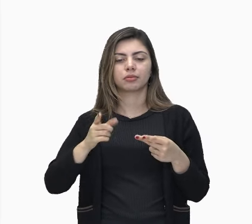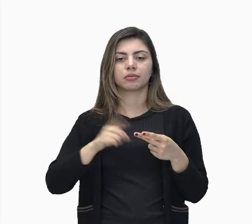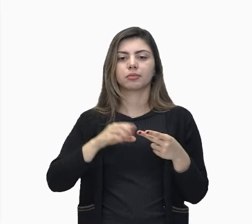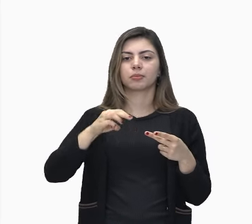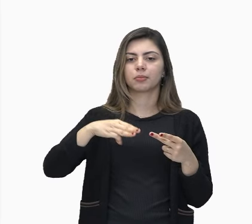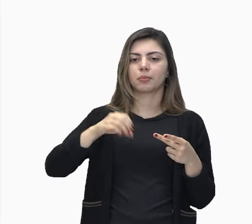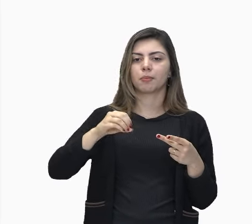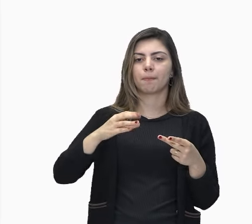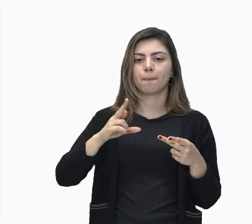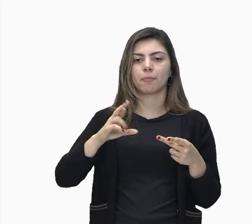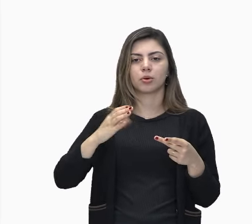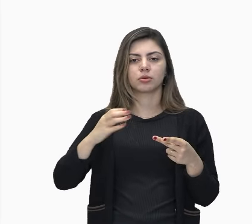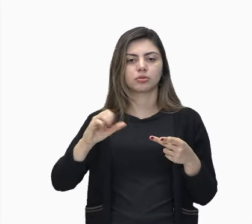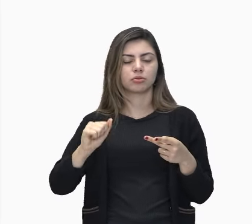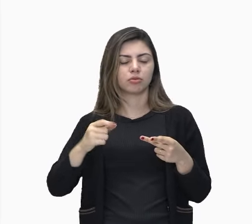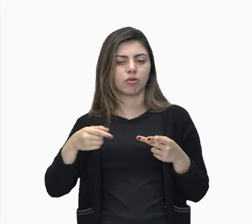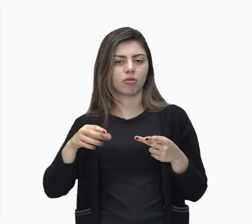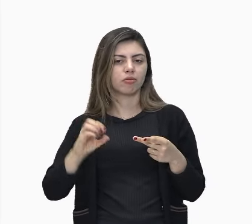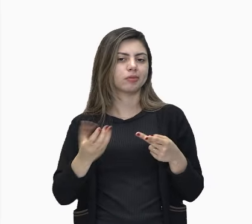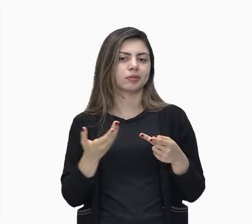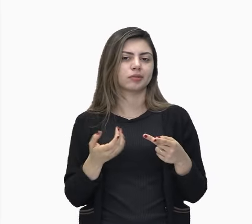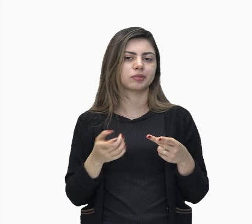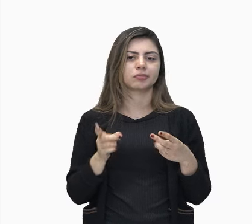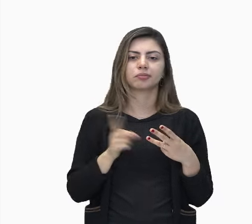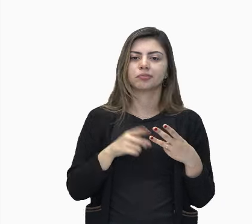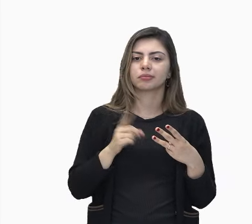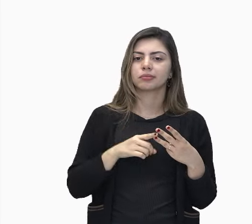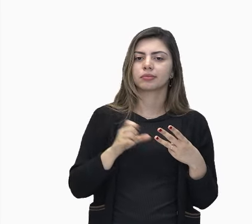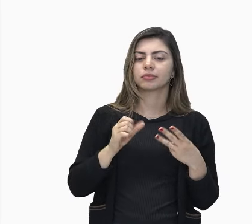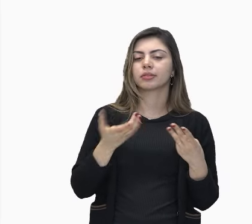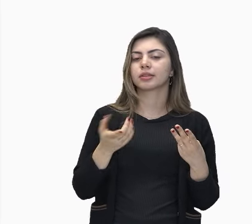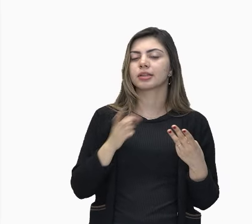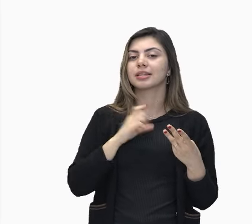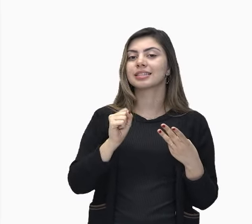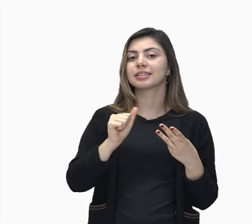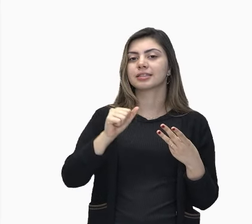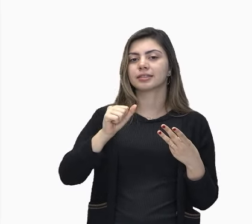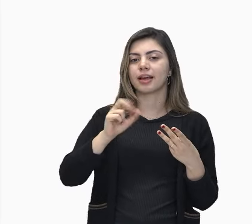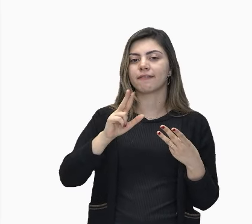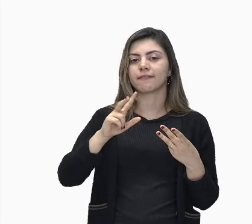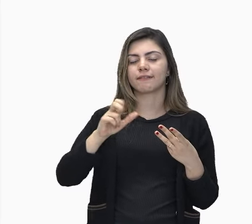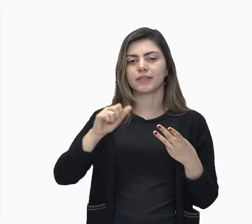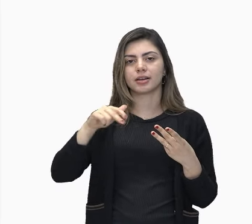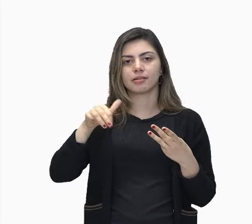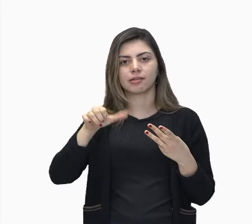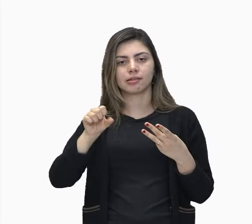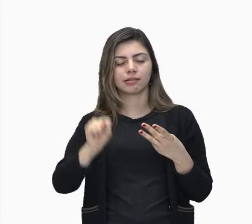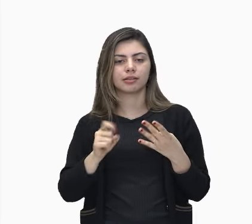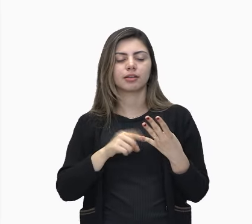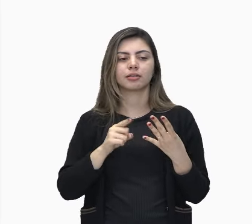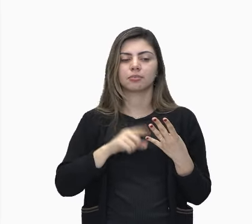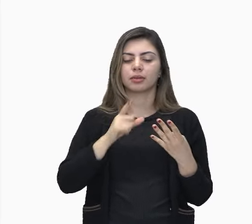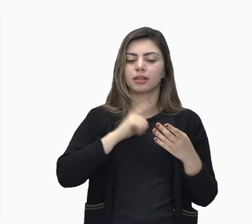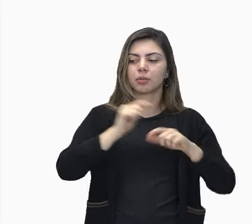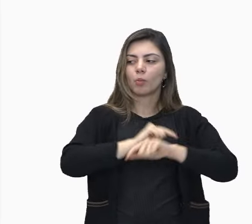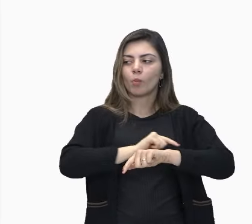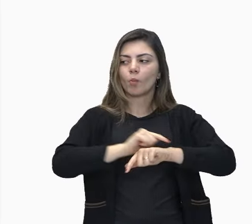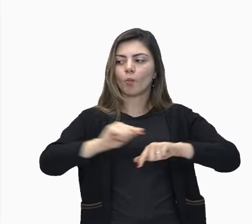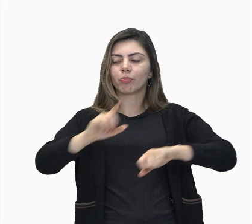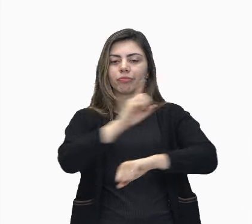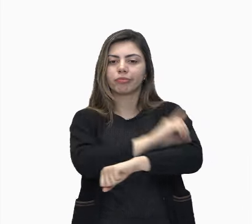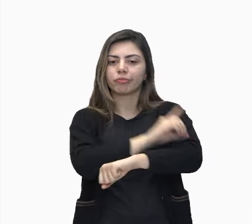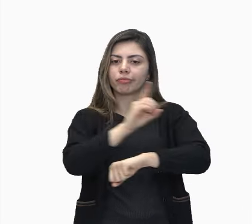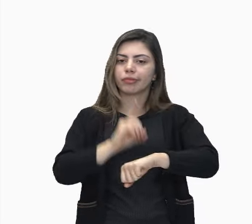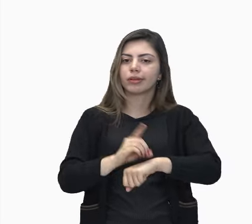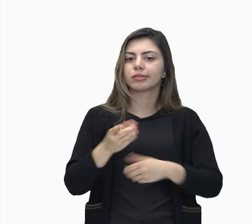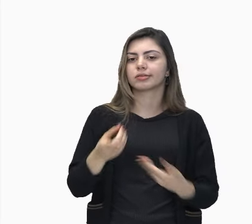que acabam surgindo, ok? Também teremos as savanas, né? O desértico quente, o desértico frio,